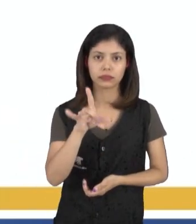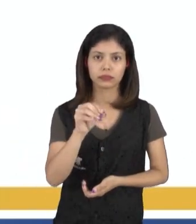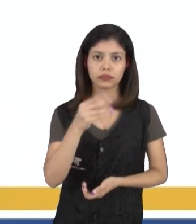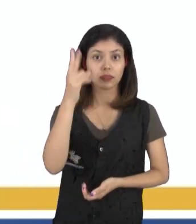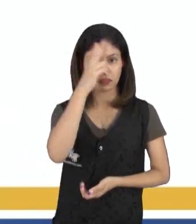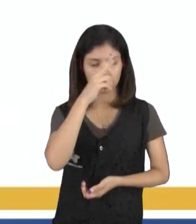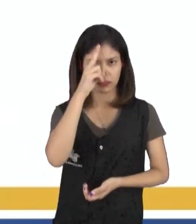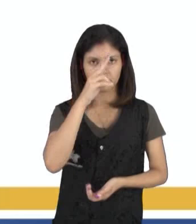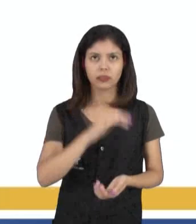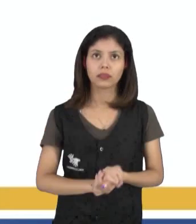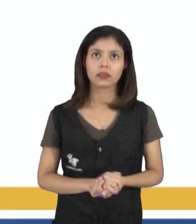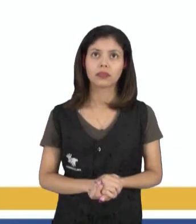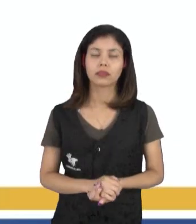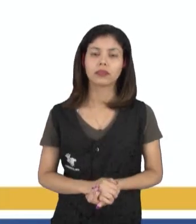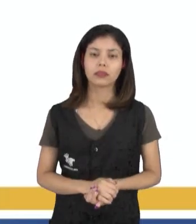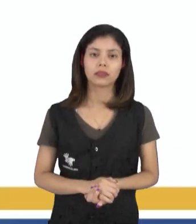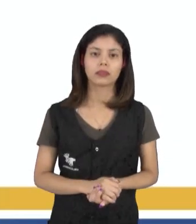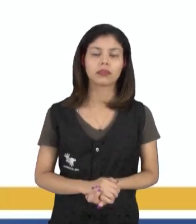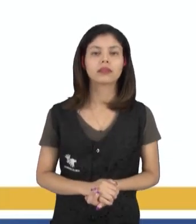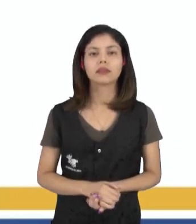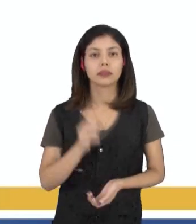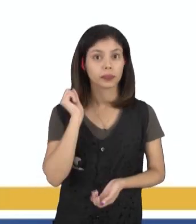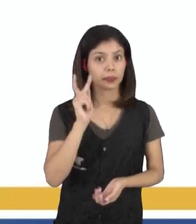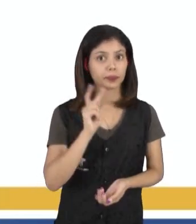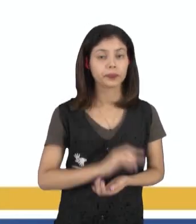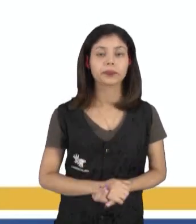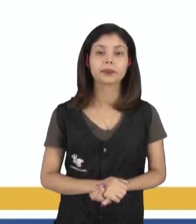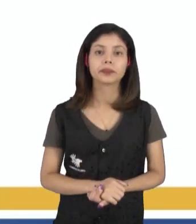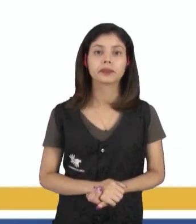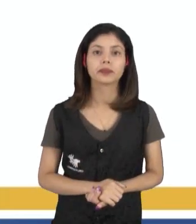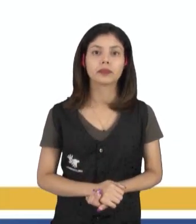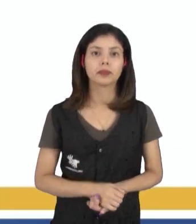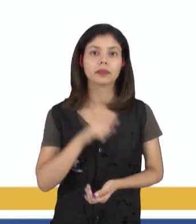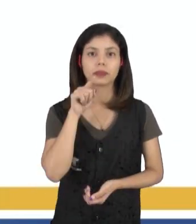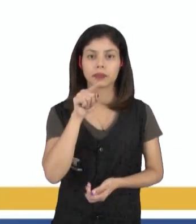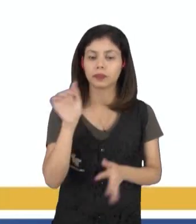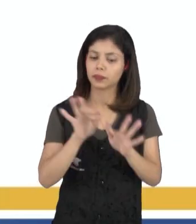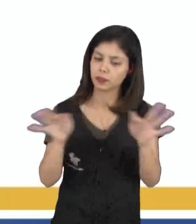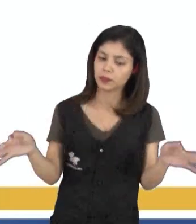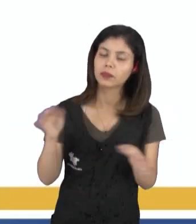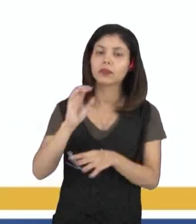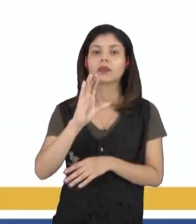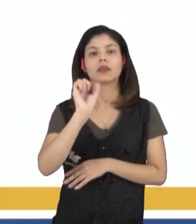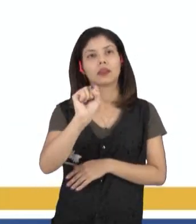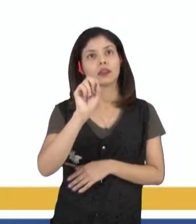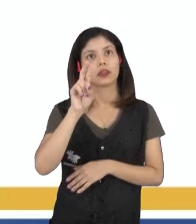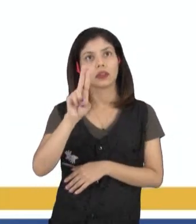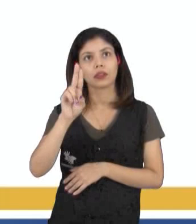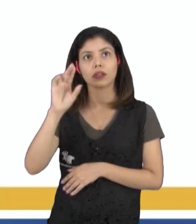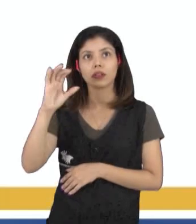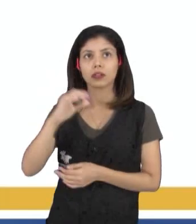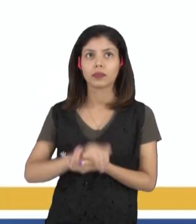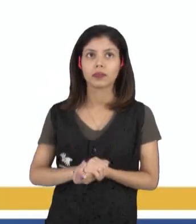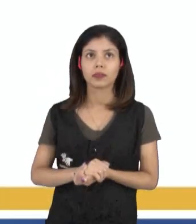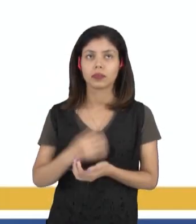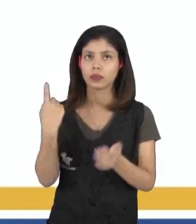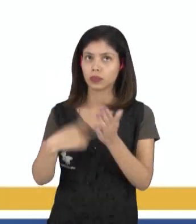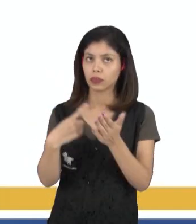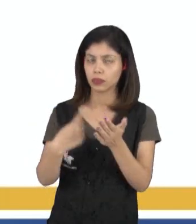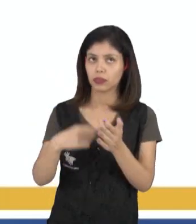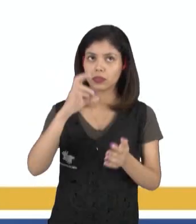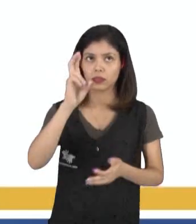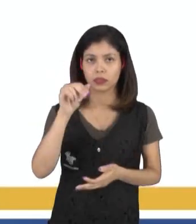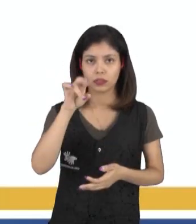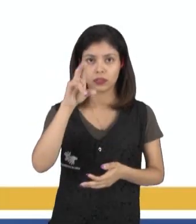ando, lembra? Ando, endo, indo, são os gerúndios, tá? E ela é uma oração subordinada adverbial